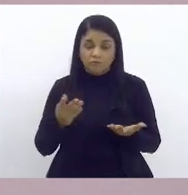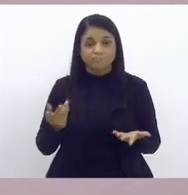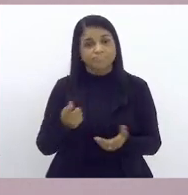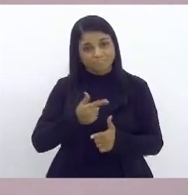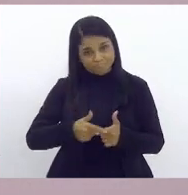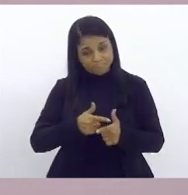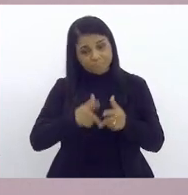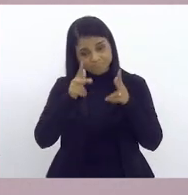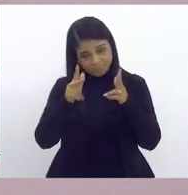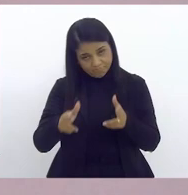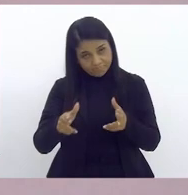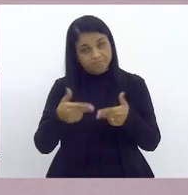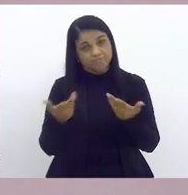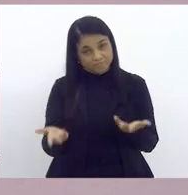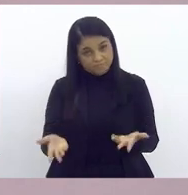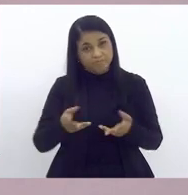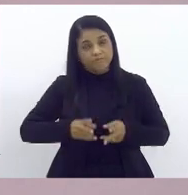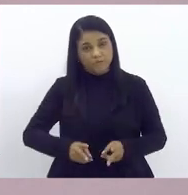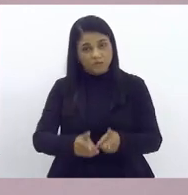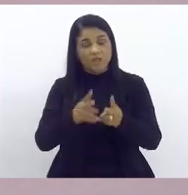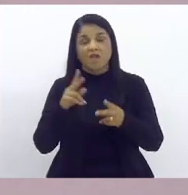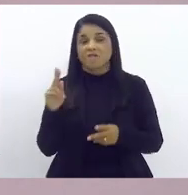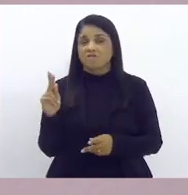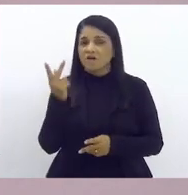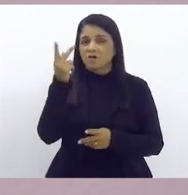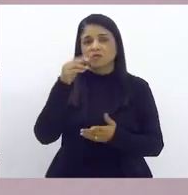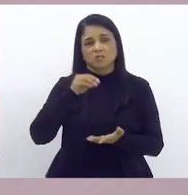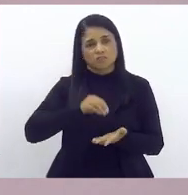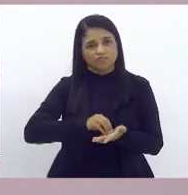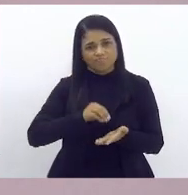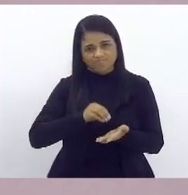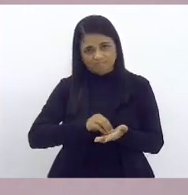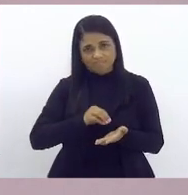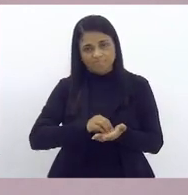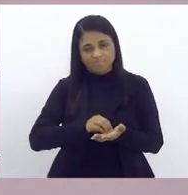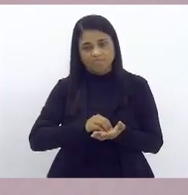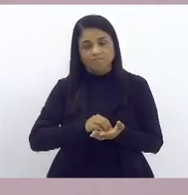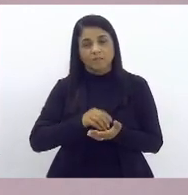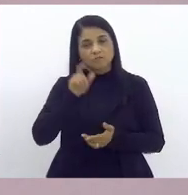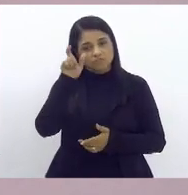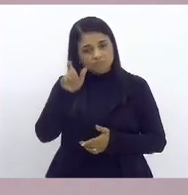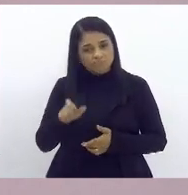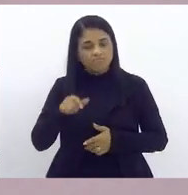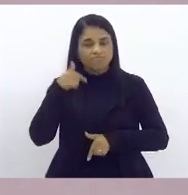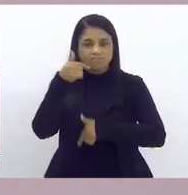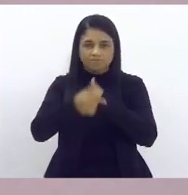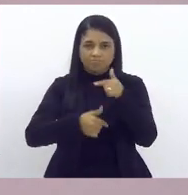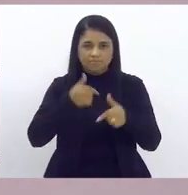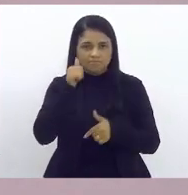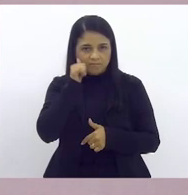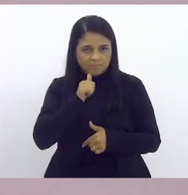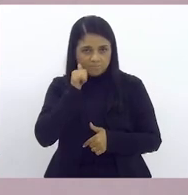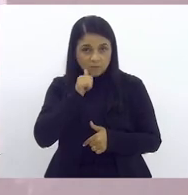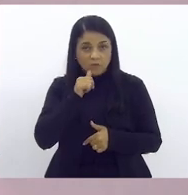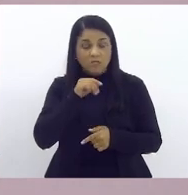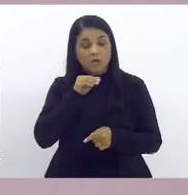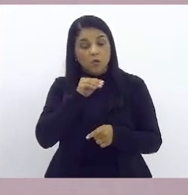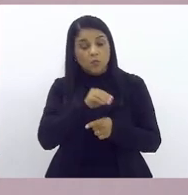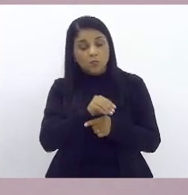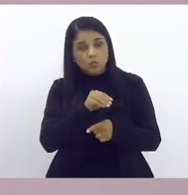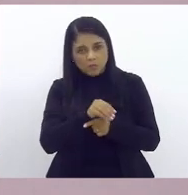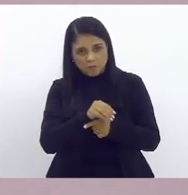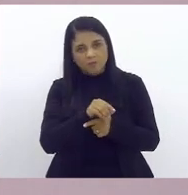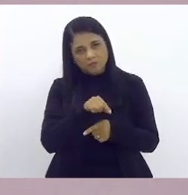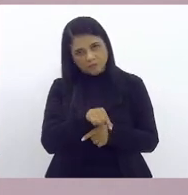A desvalorização do nosso trabalho, do trabalho feminino, vem dessa desvalorização do cuidar. É porque nós cuidamos,